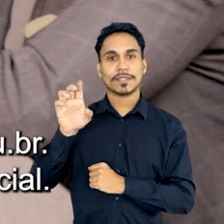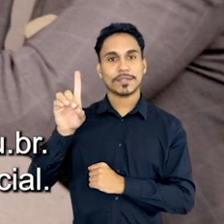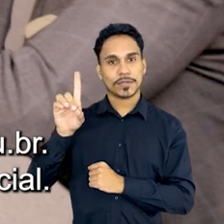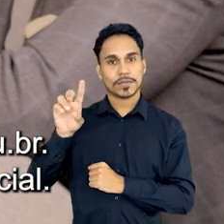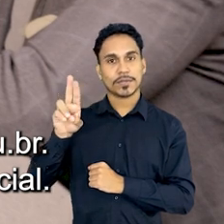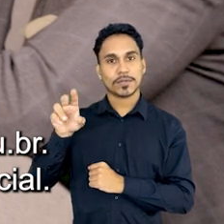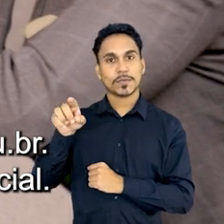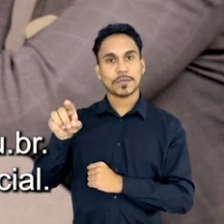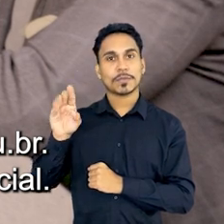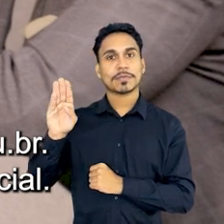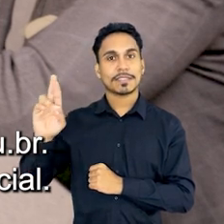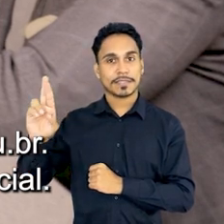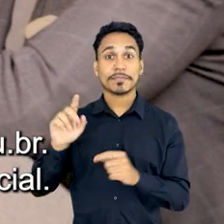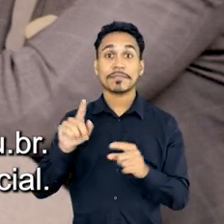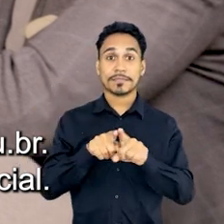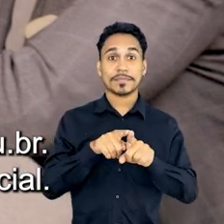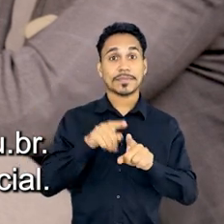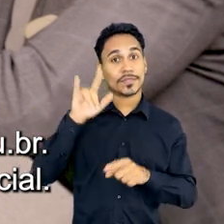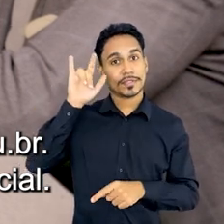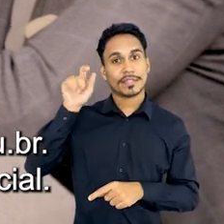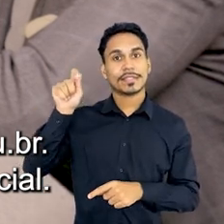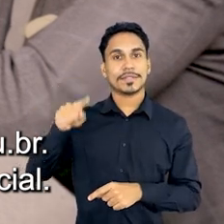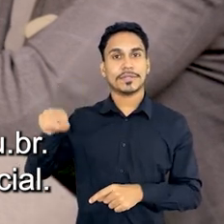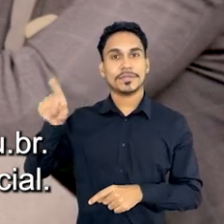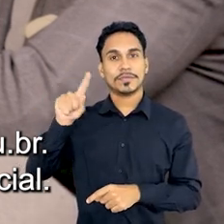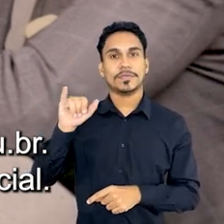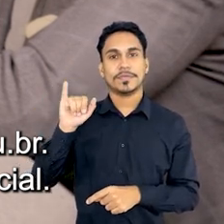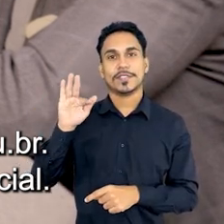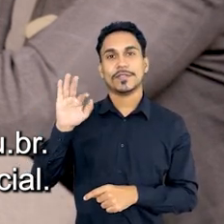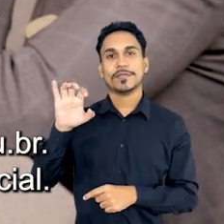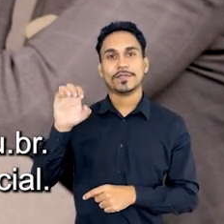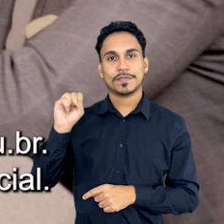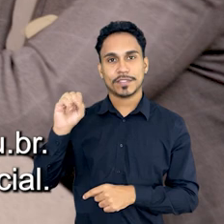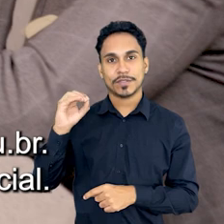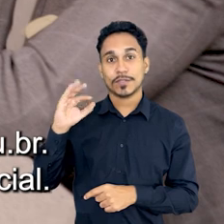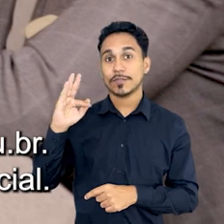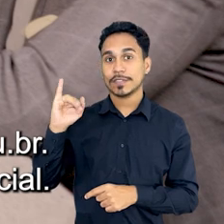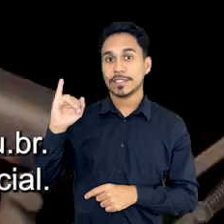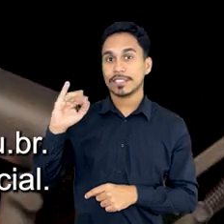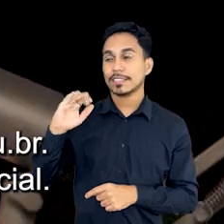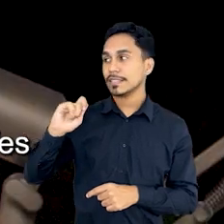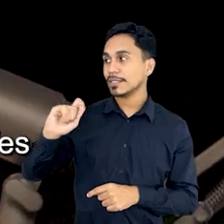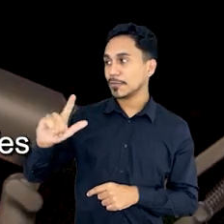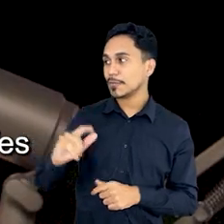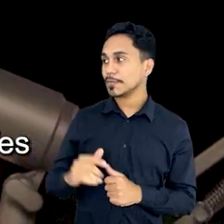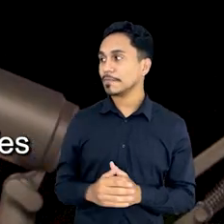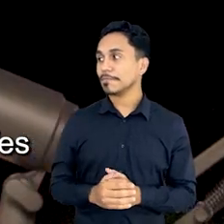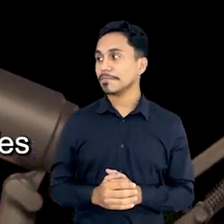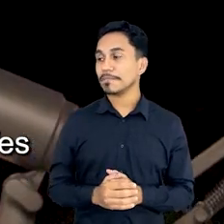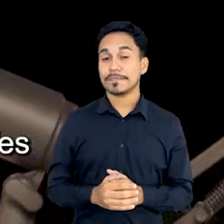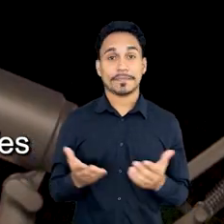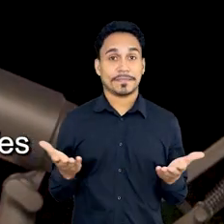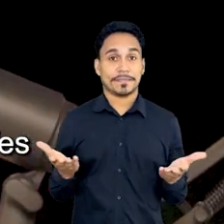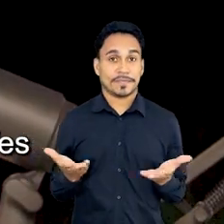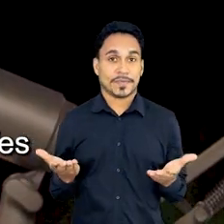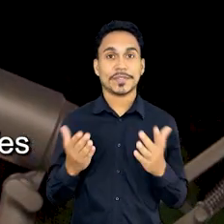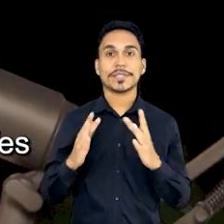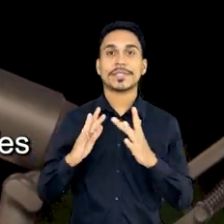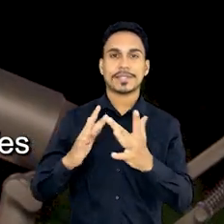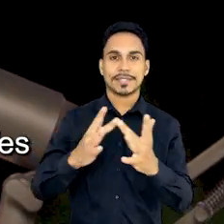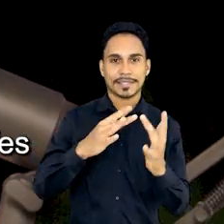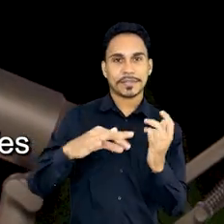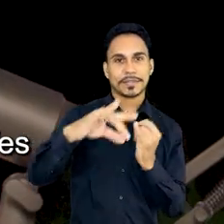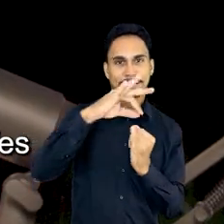a gente também tá no Instagram como @ ifs oficial gente como eu disse estamos no